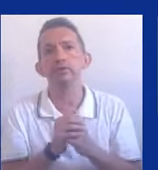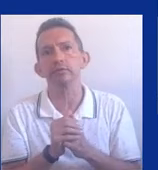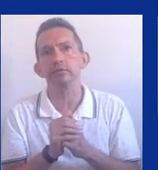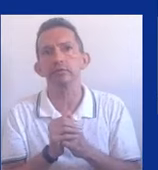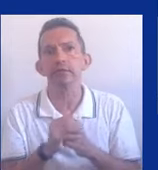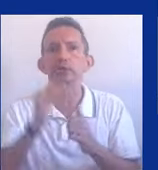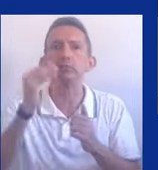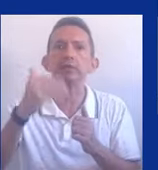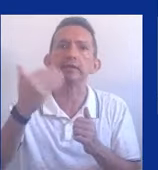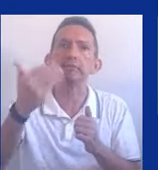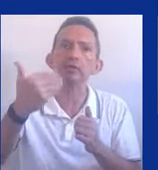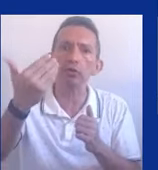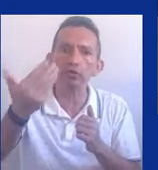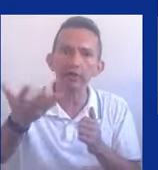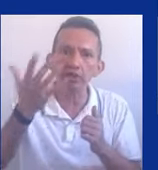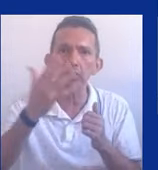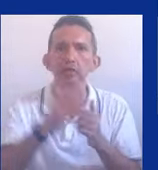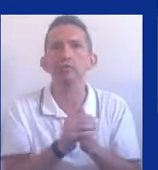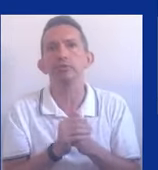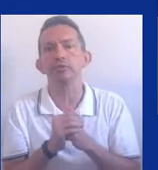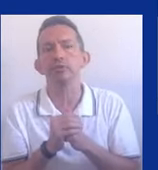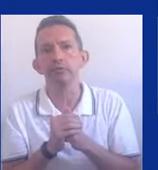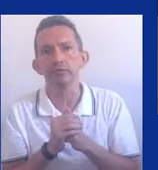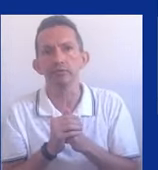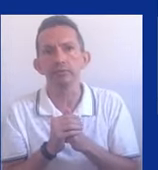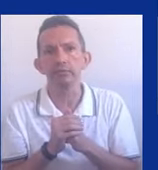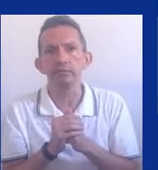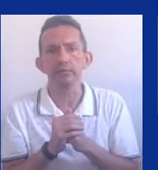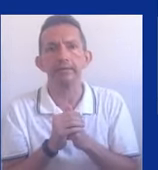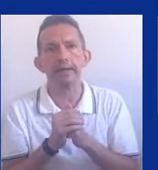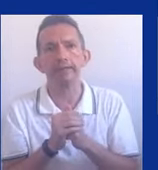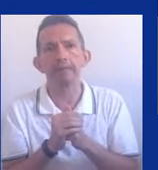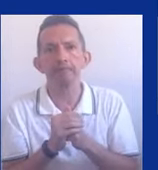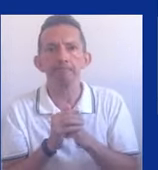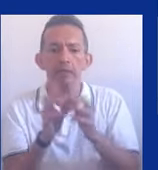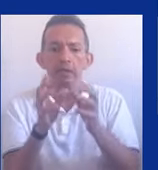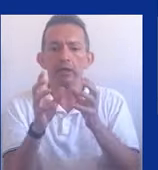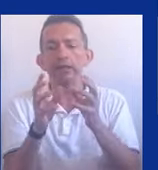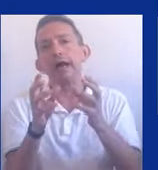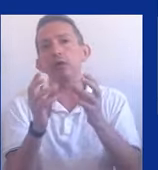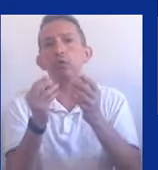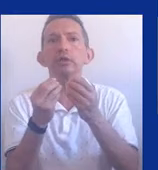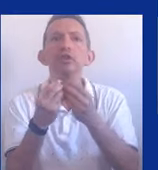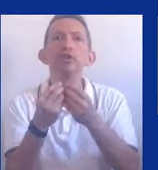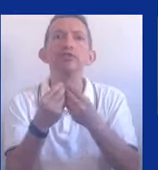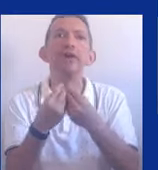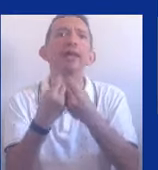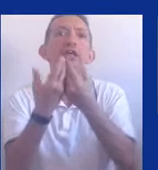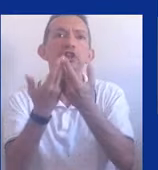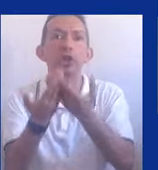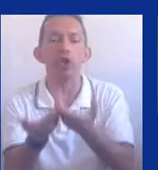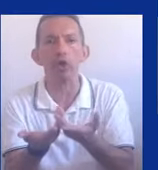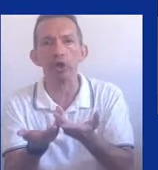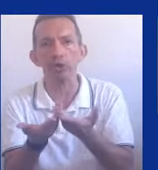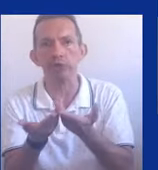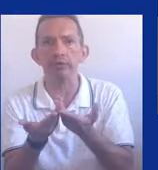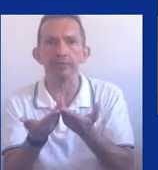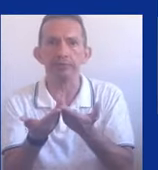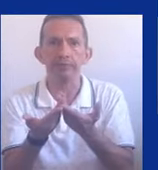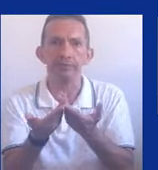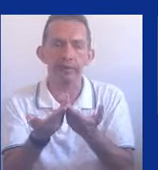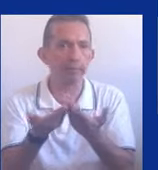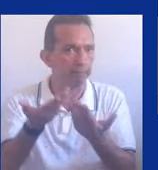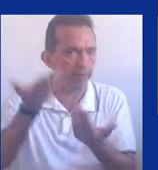endoplasmático liso, na substância basófila de Niels. Tá certo? E claro, quando a gente fala